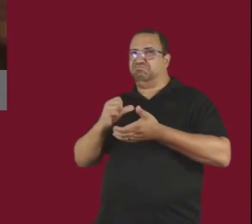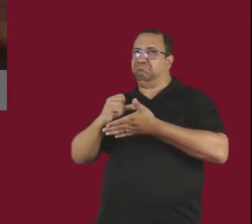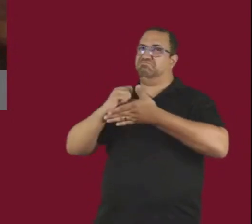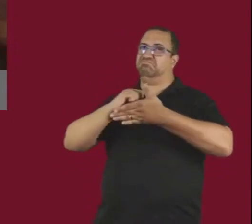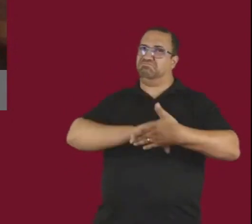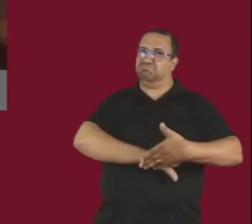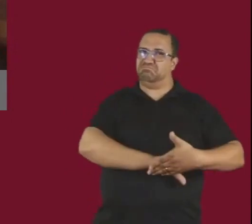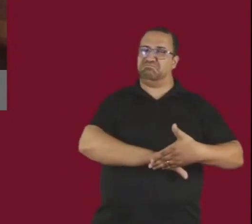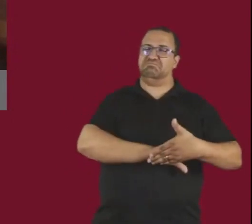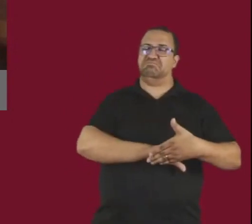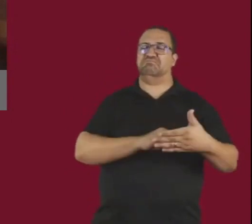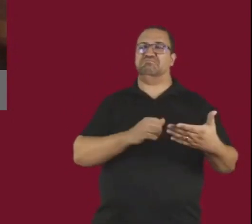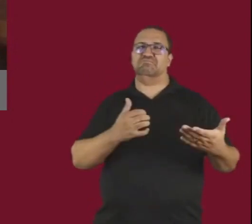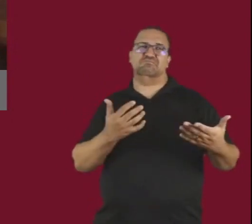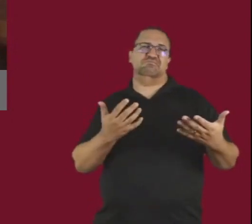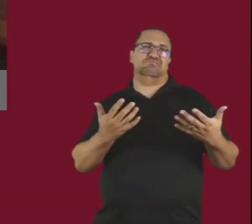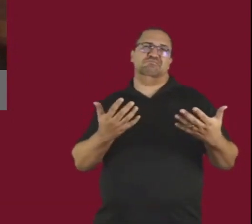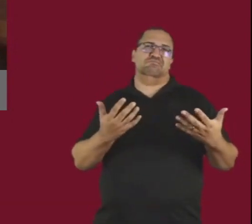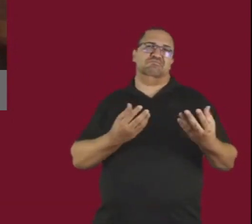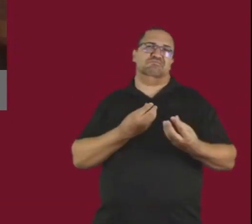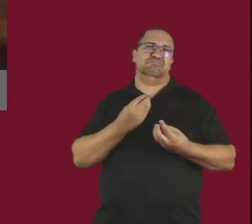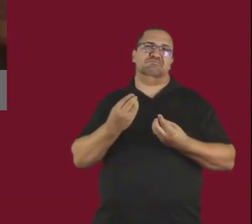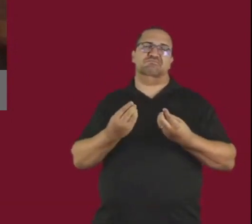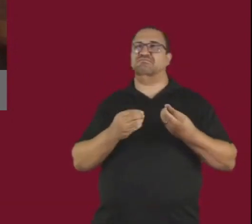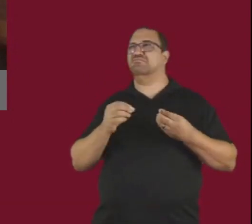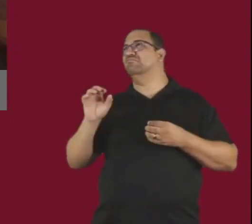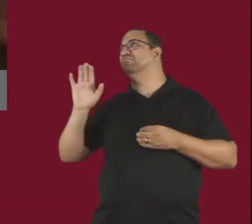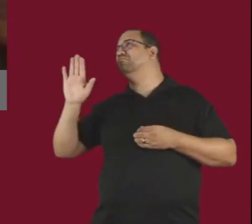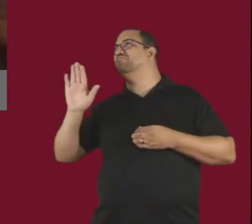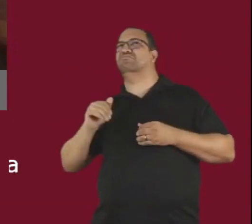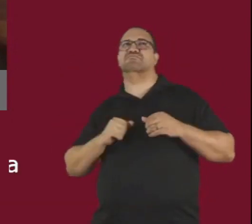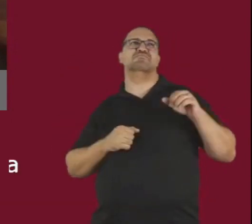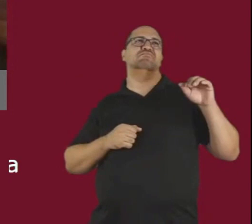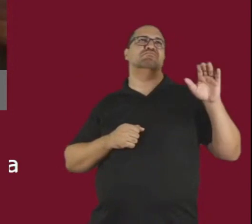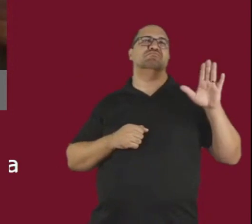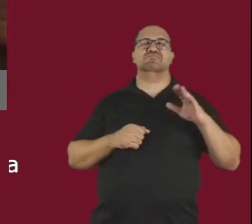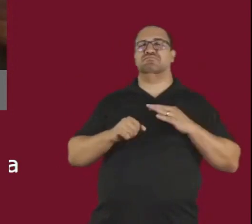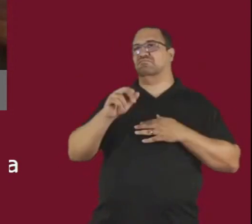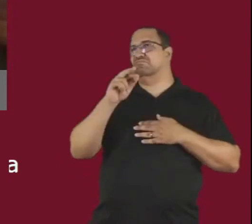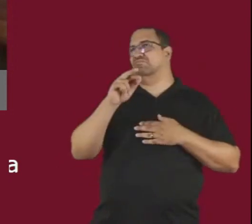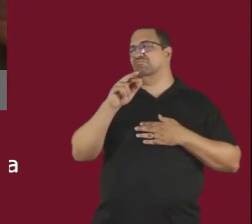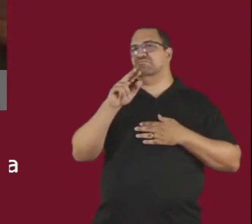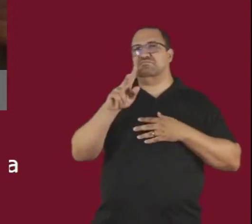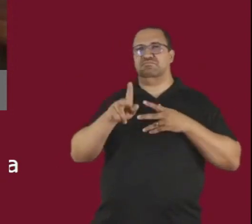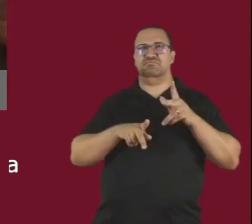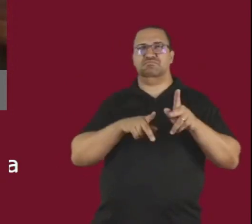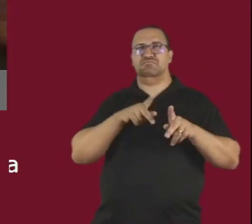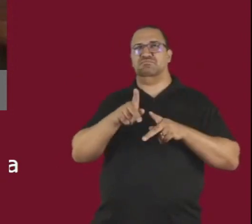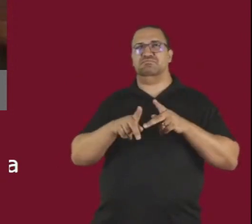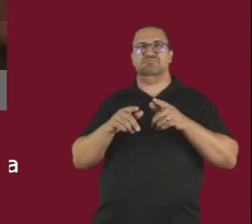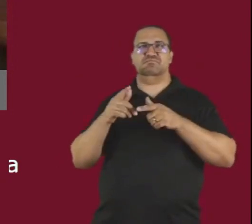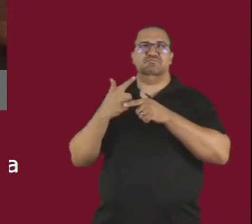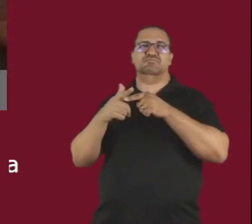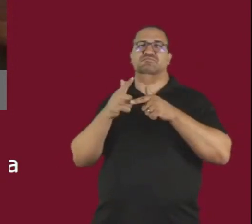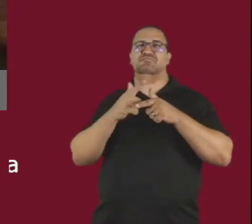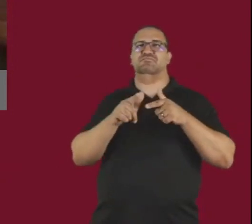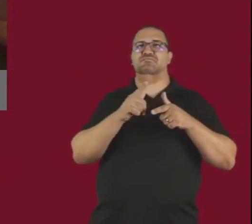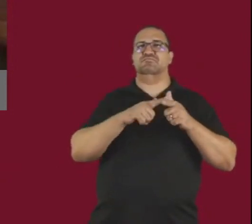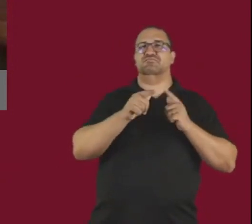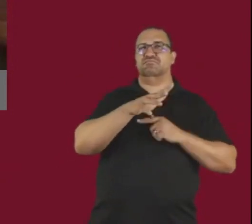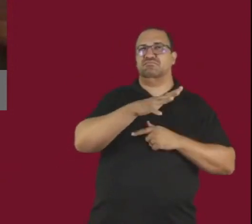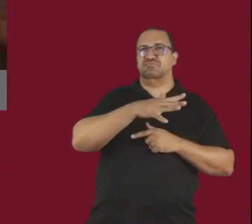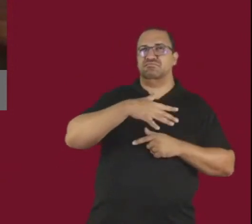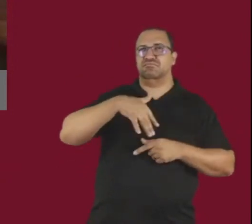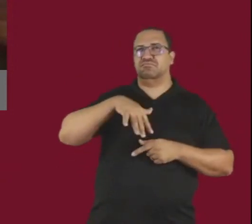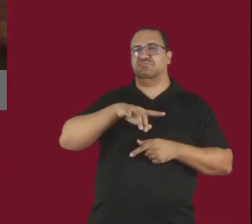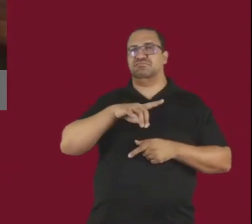a forma que as elites encontraram para fazer com que os pobres pagassem a conta climática. Então, esse é o negacionismo